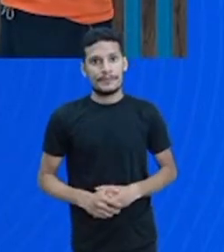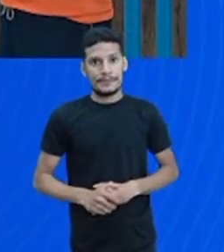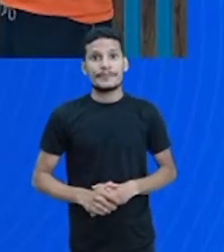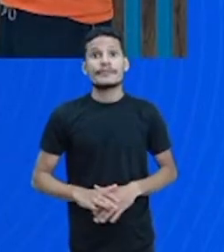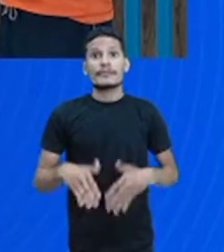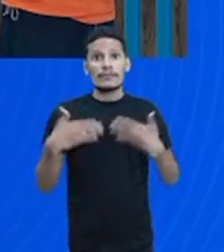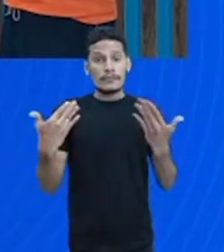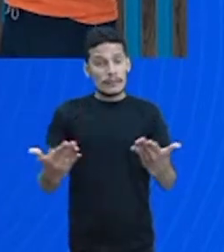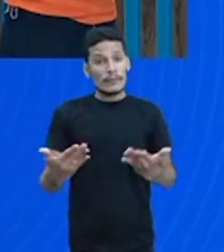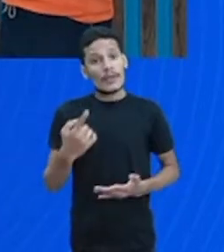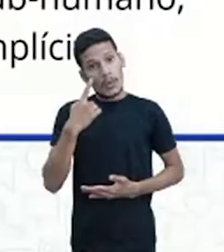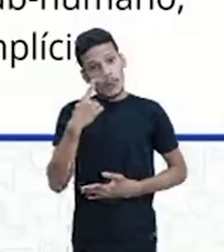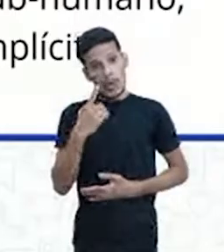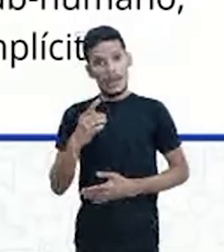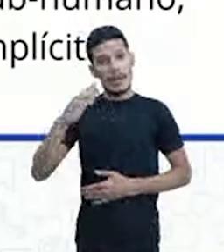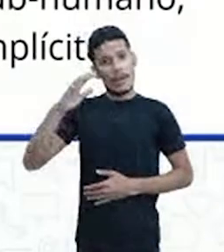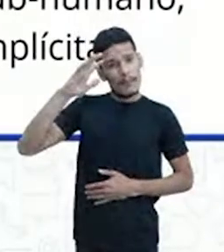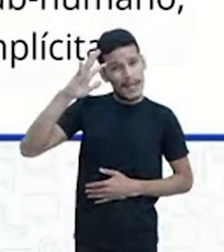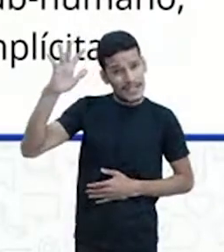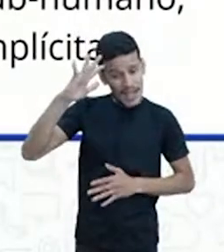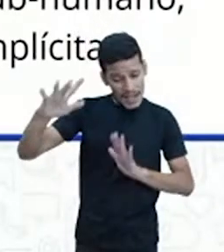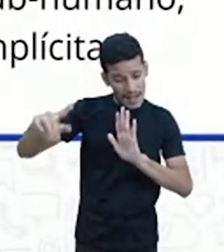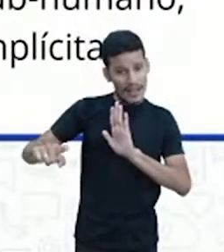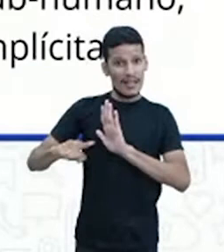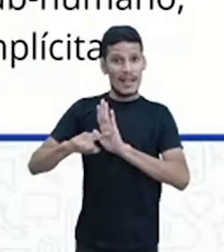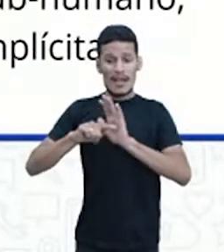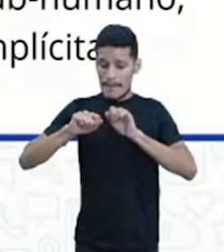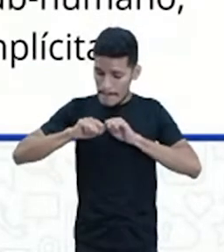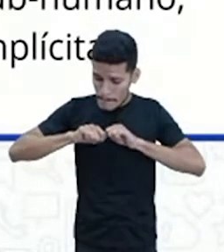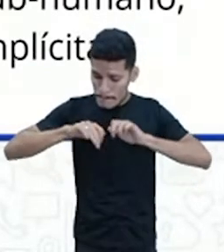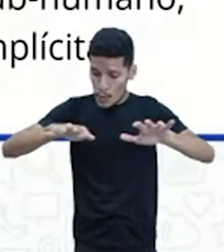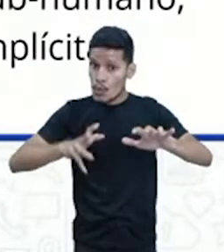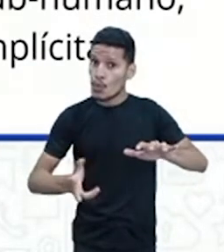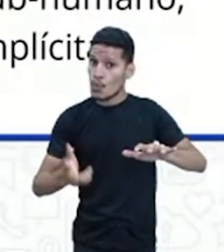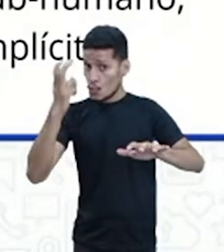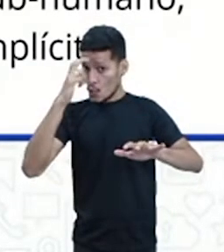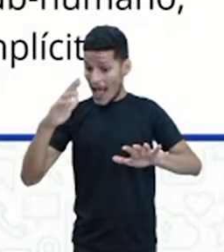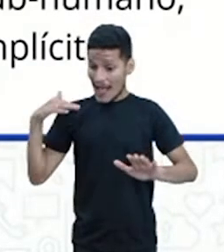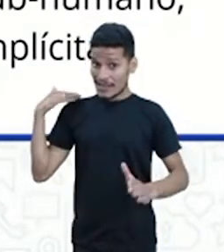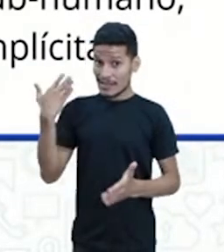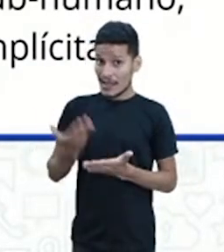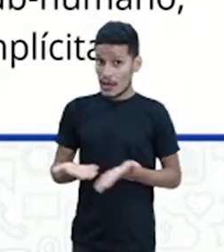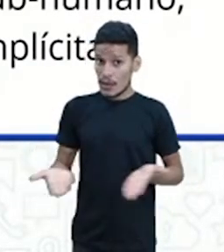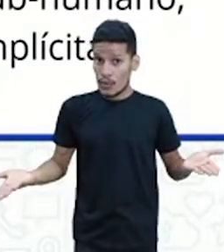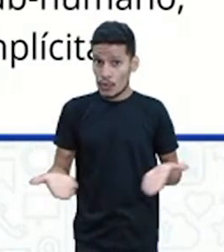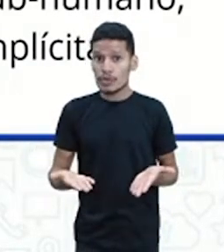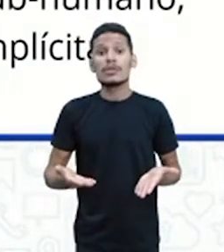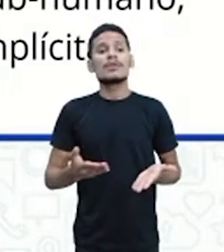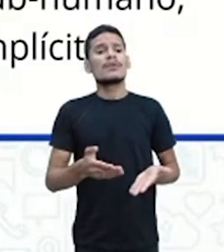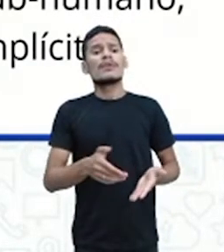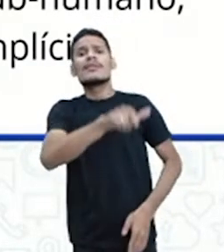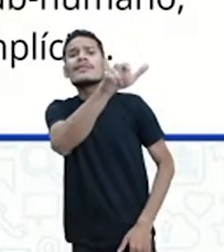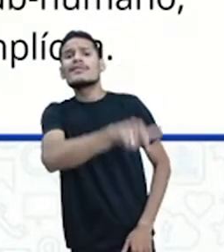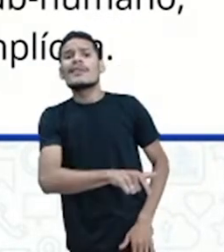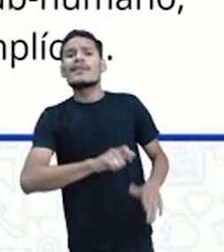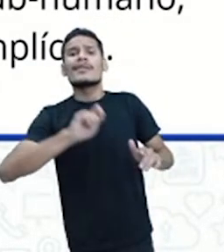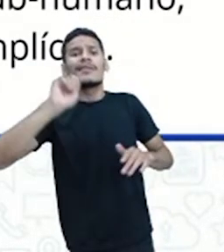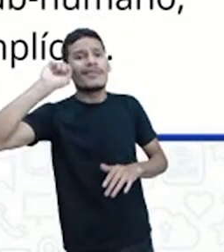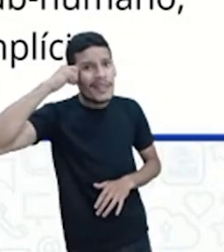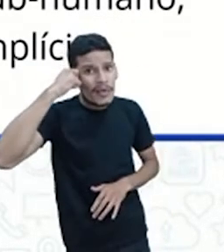ó, através do imaginário negativo perpetuado culturalmente até hoje, submete o negro à condição de um